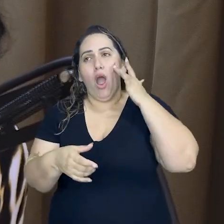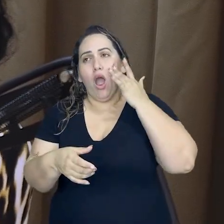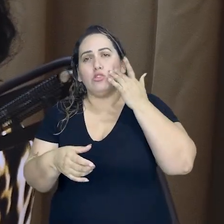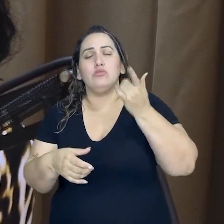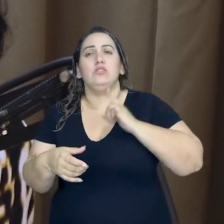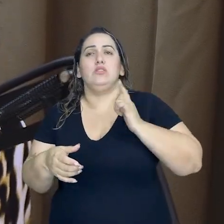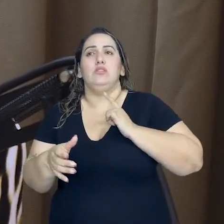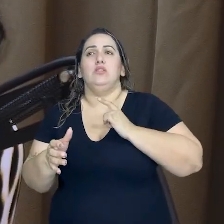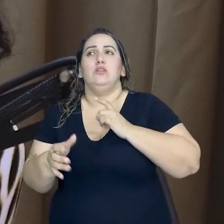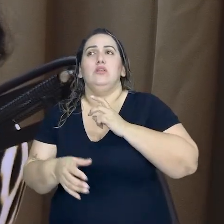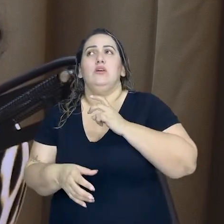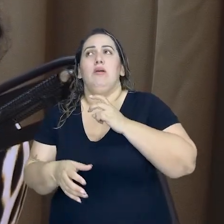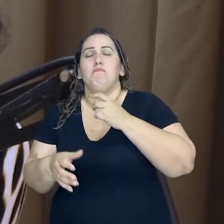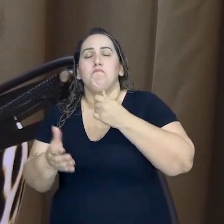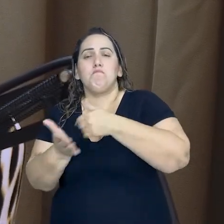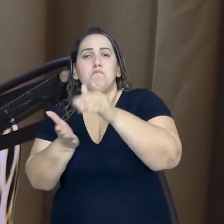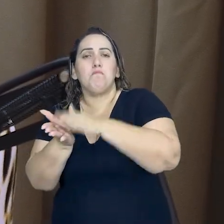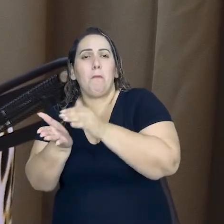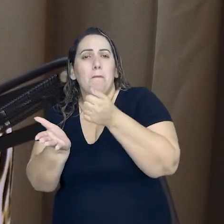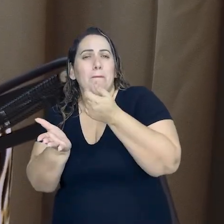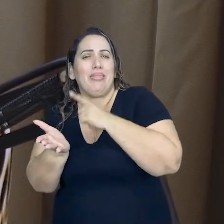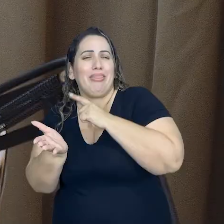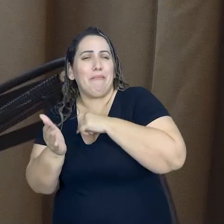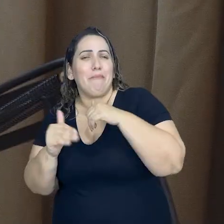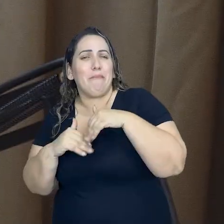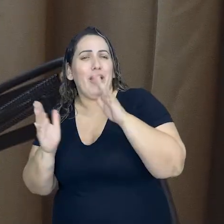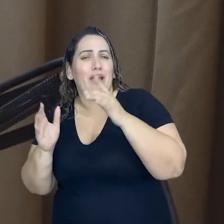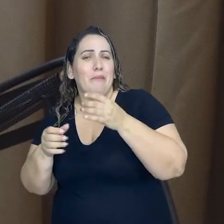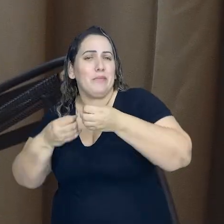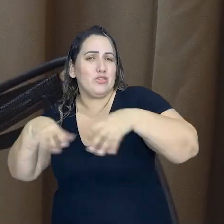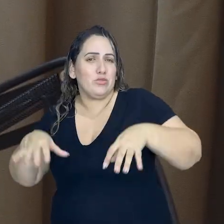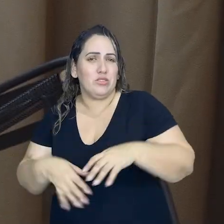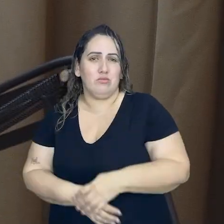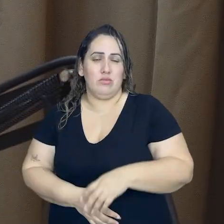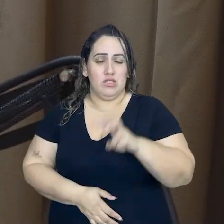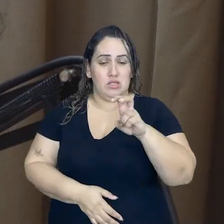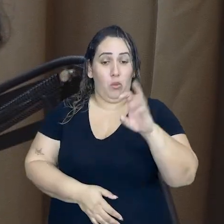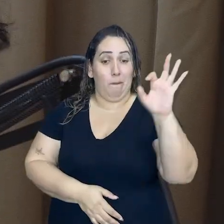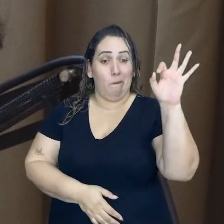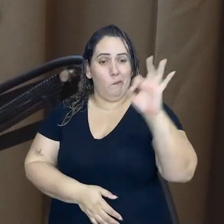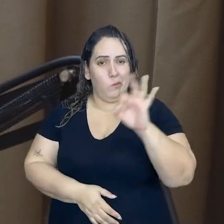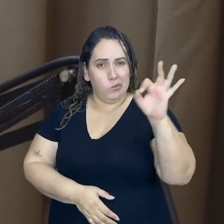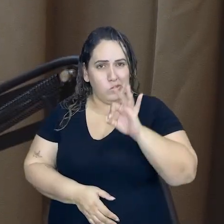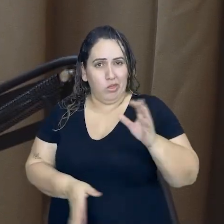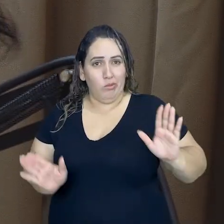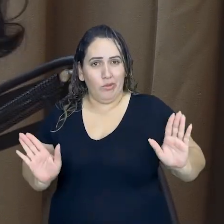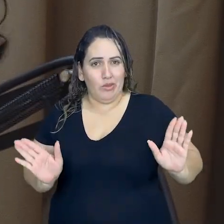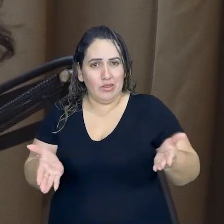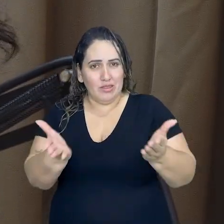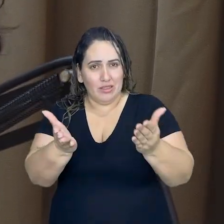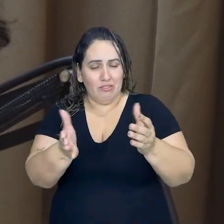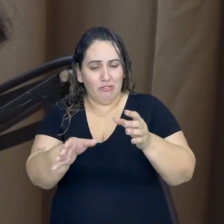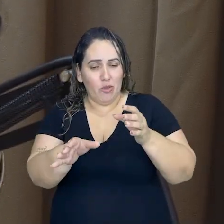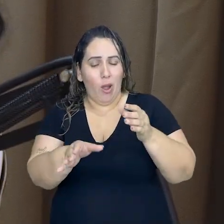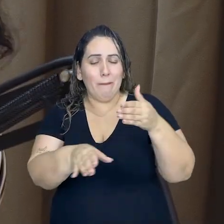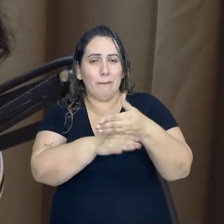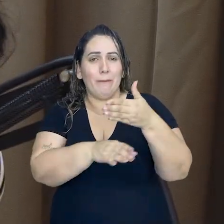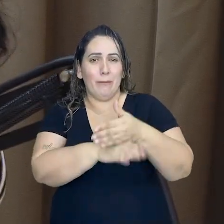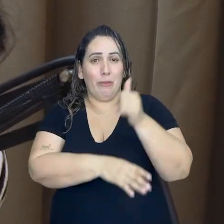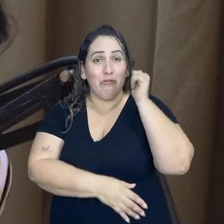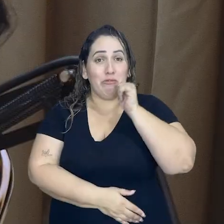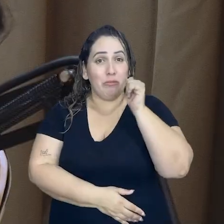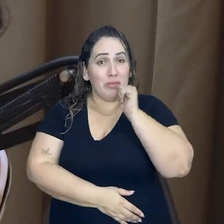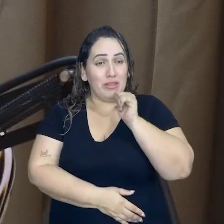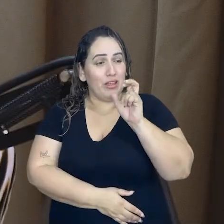em programas de incentivo. É outro tema. Esse assunto é palpitante demais. E ele